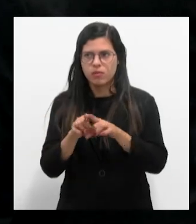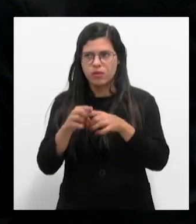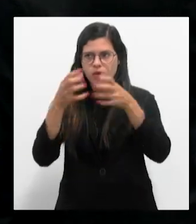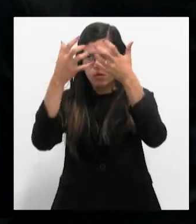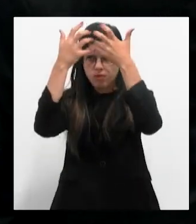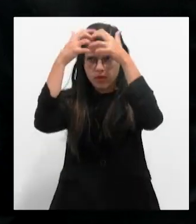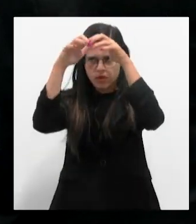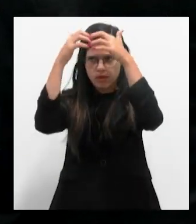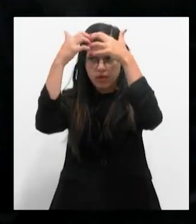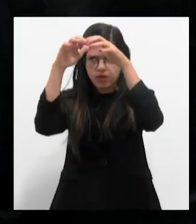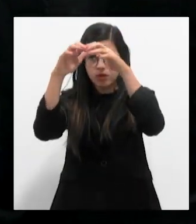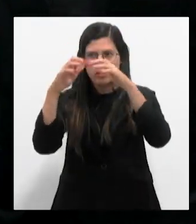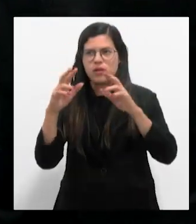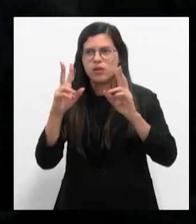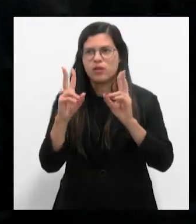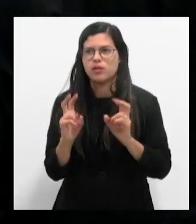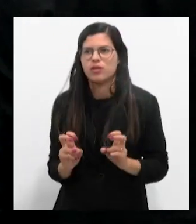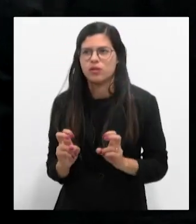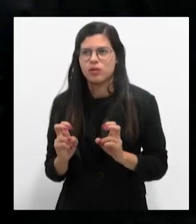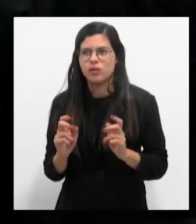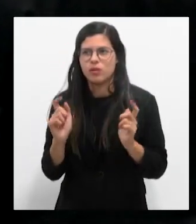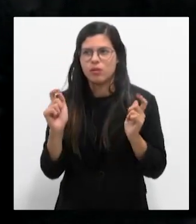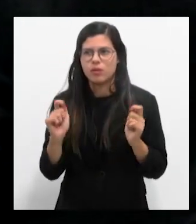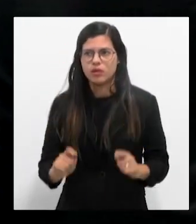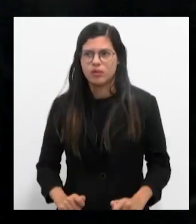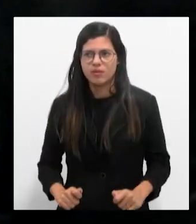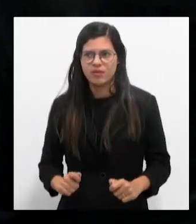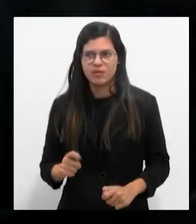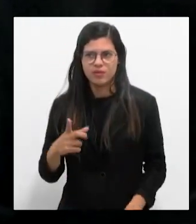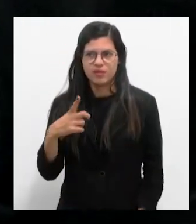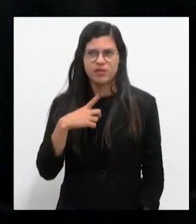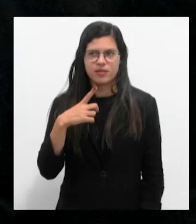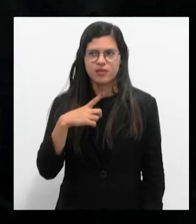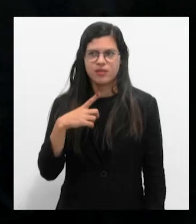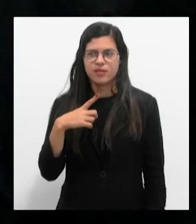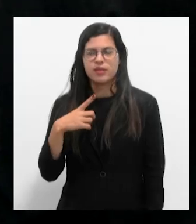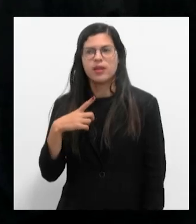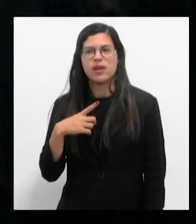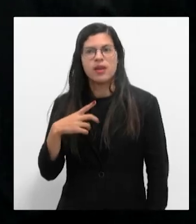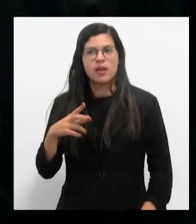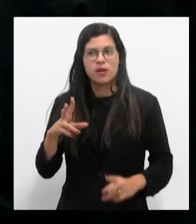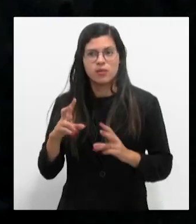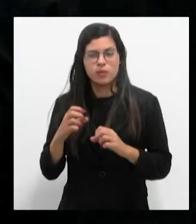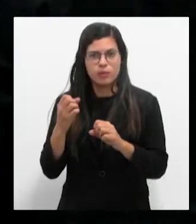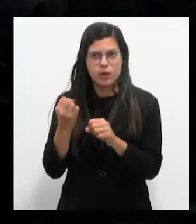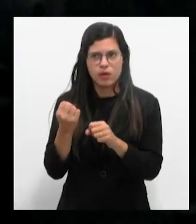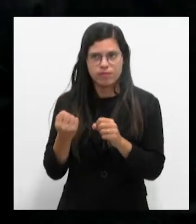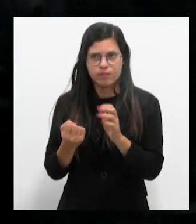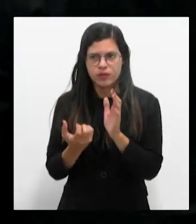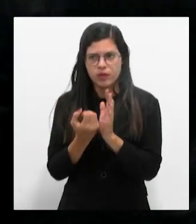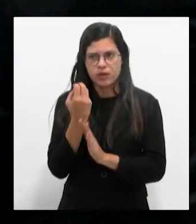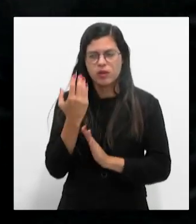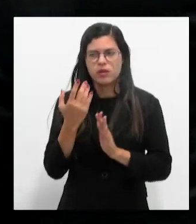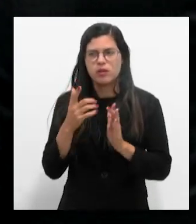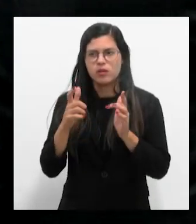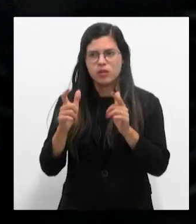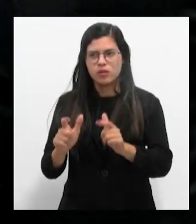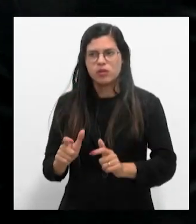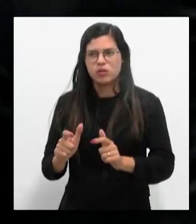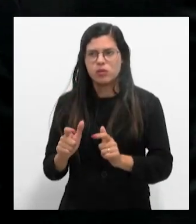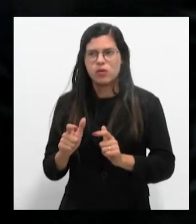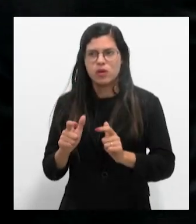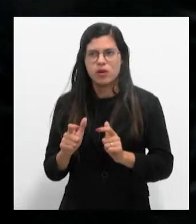com relação à possibilidade que a gente tem também, a partir da construção desse observatório,